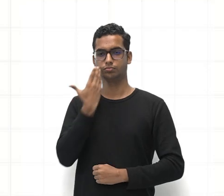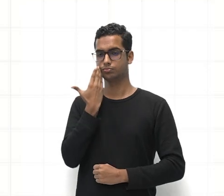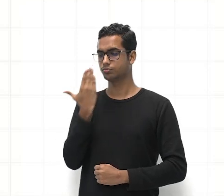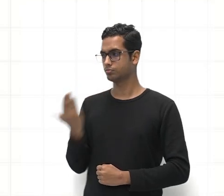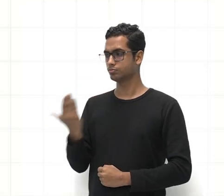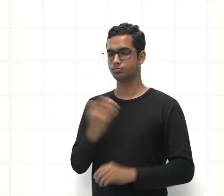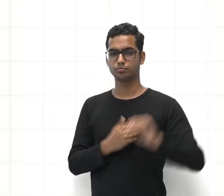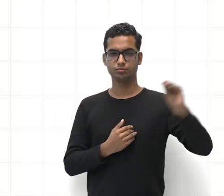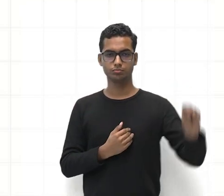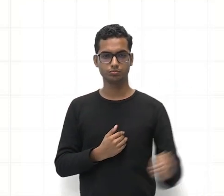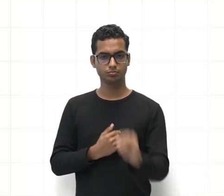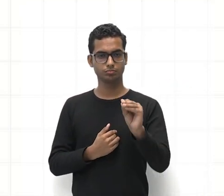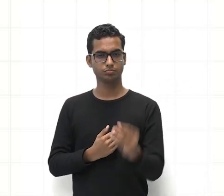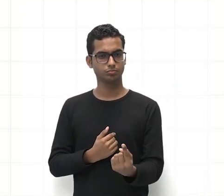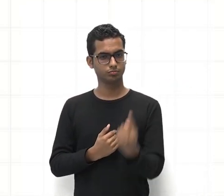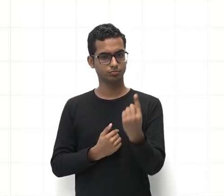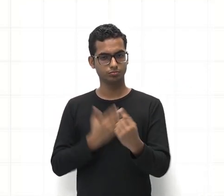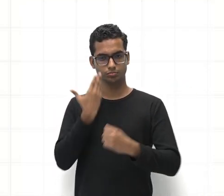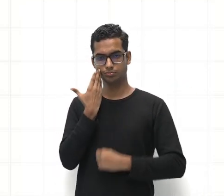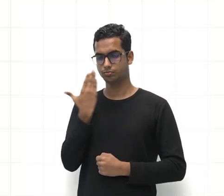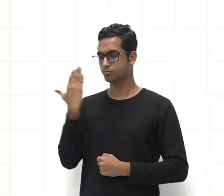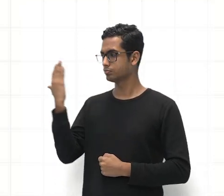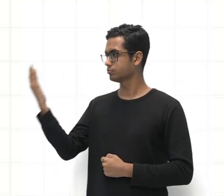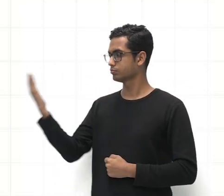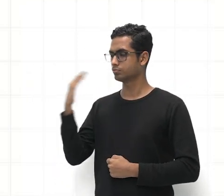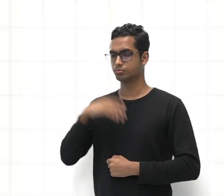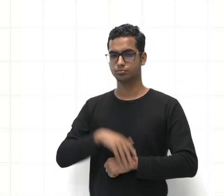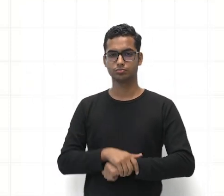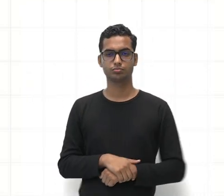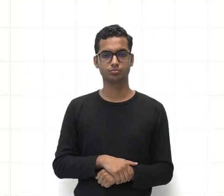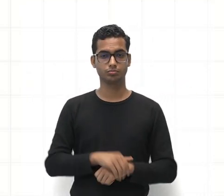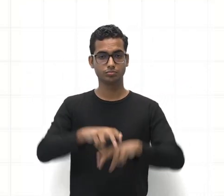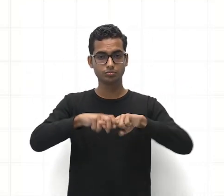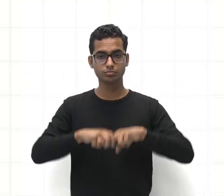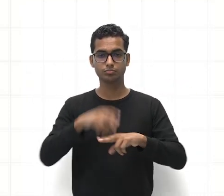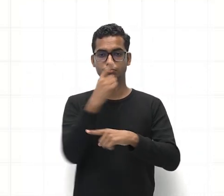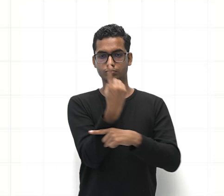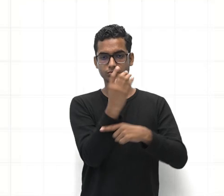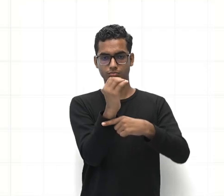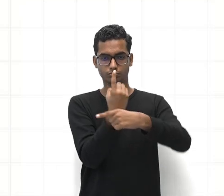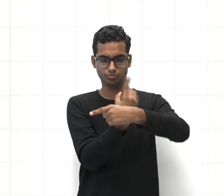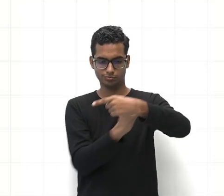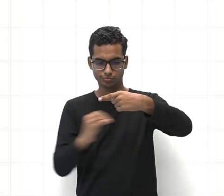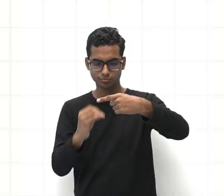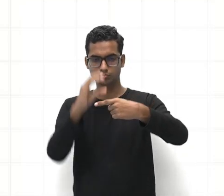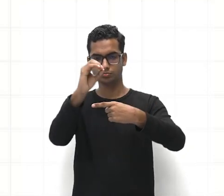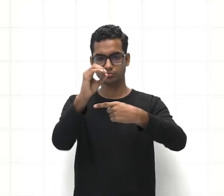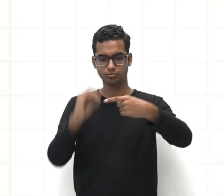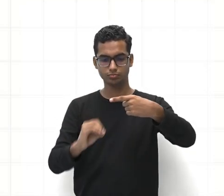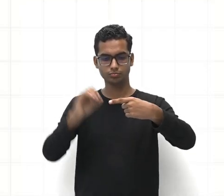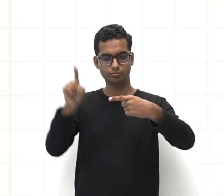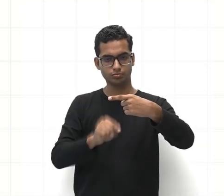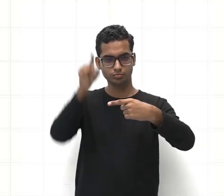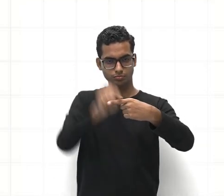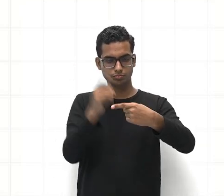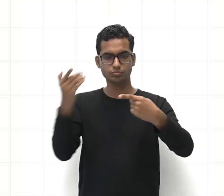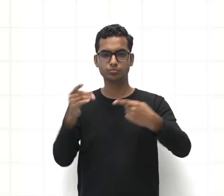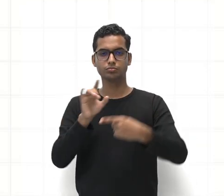10 dividido por 100, simplifica aqui 0 por 0, aí vai ficar 1 dividido por 10, que é igual a 0,1.